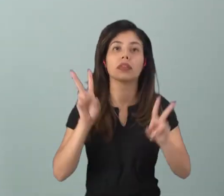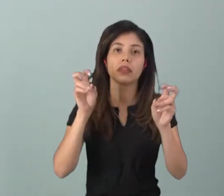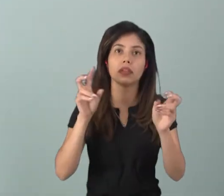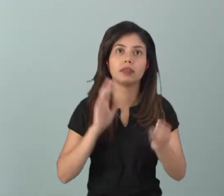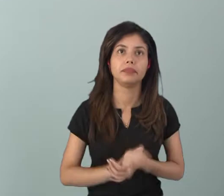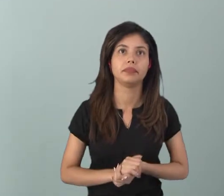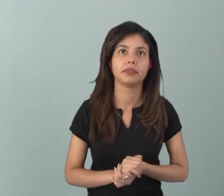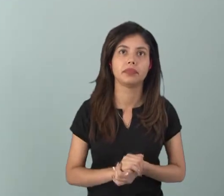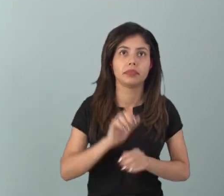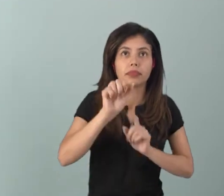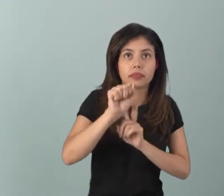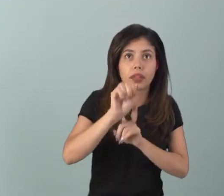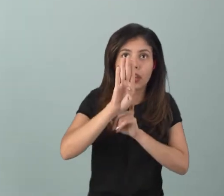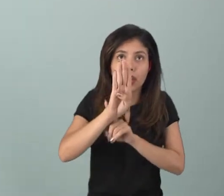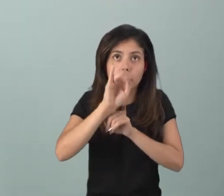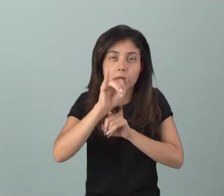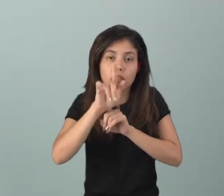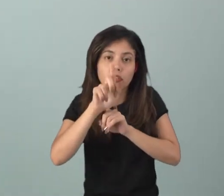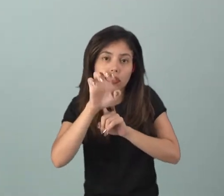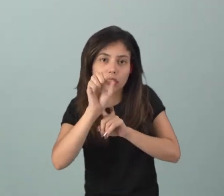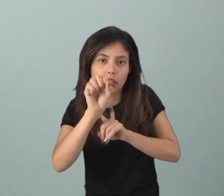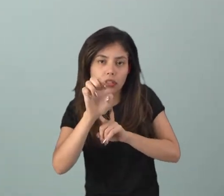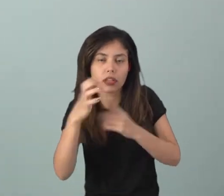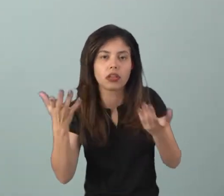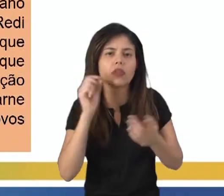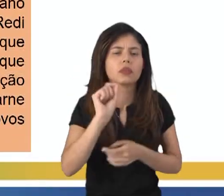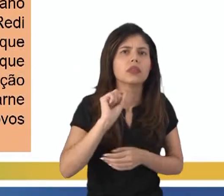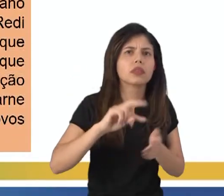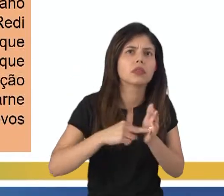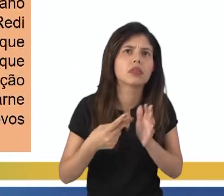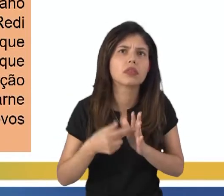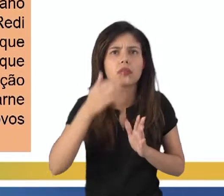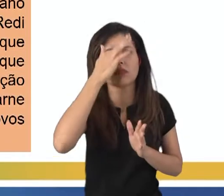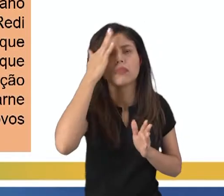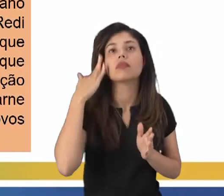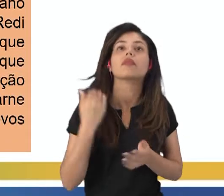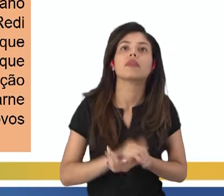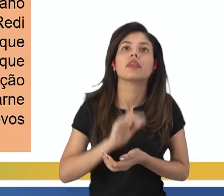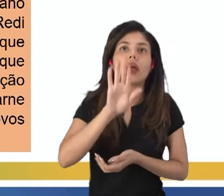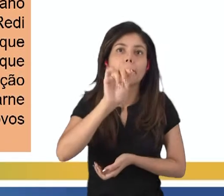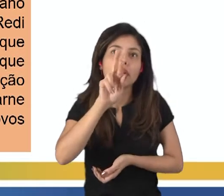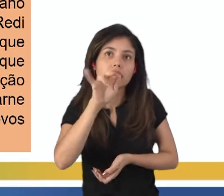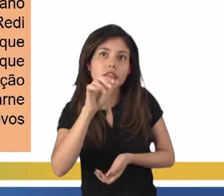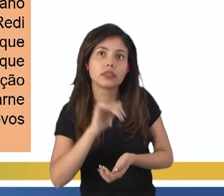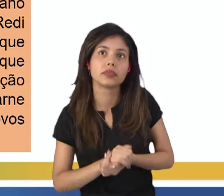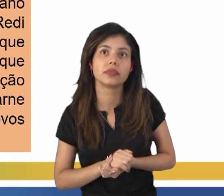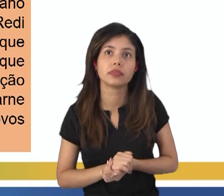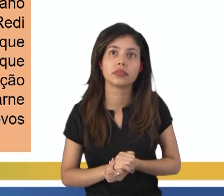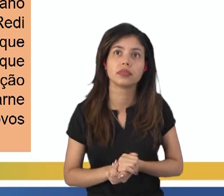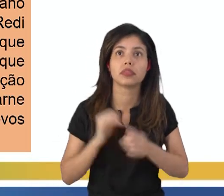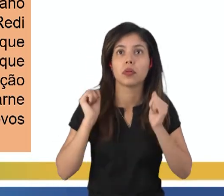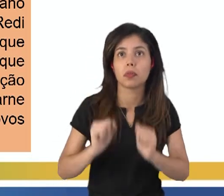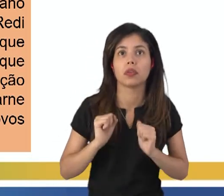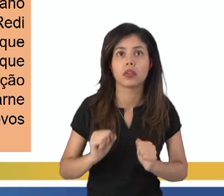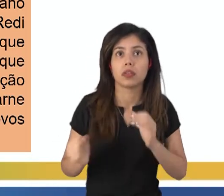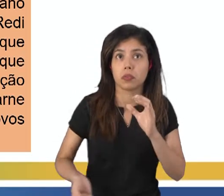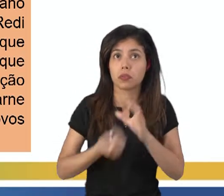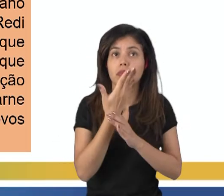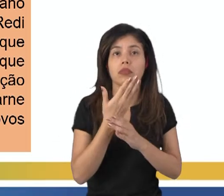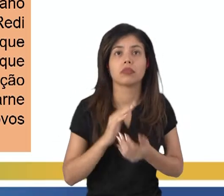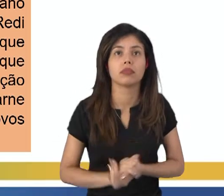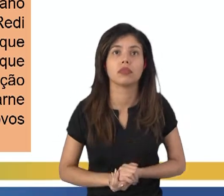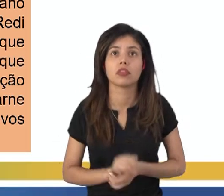da abiogênese, tá? O que seria a abiogênese? Segundo a abiogênese, os seres poderiam